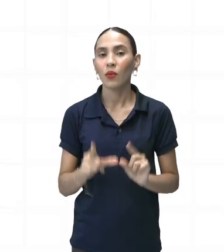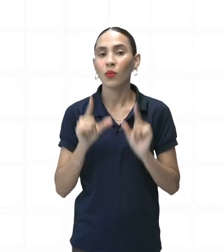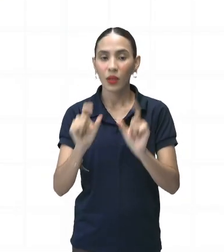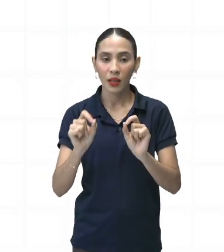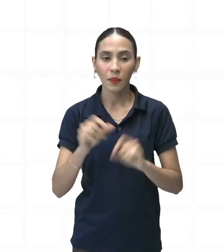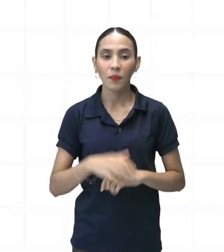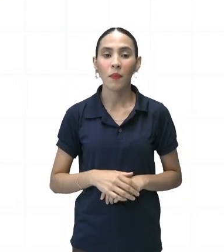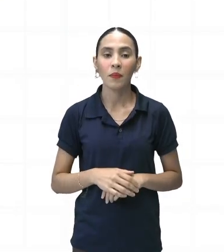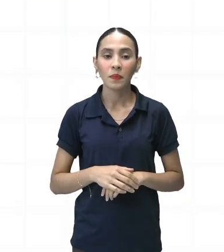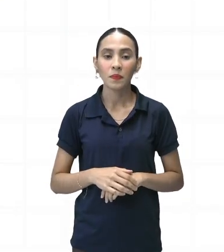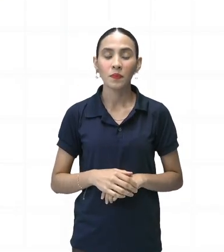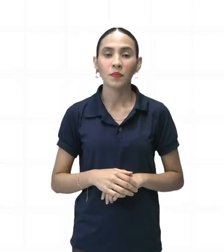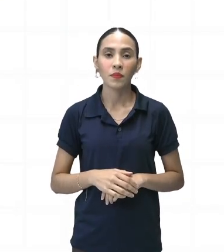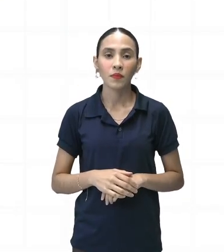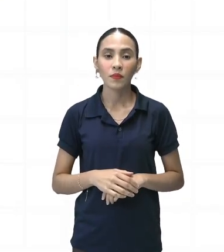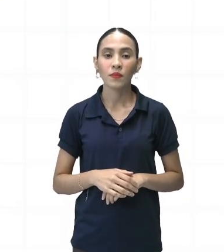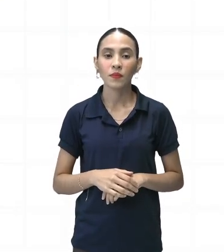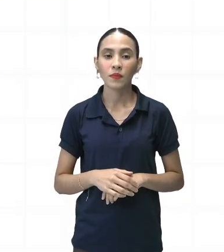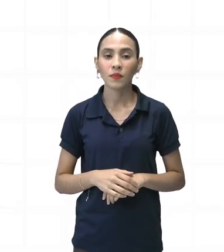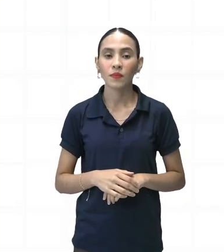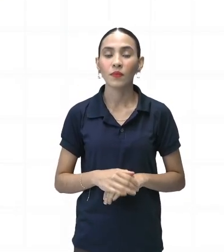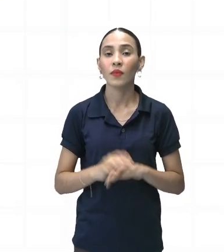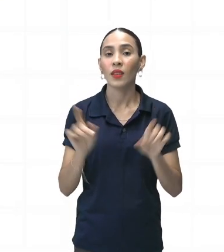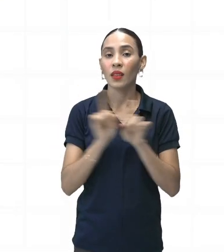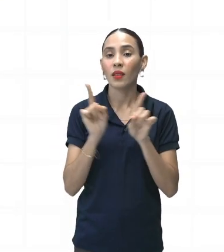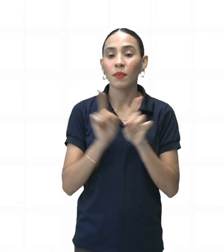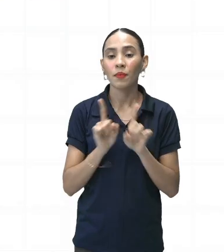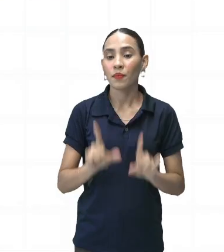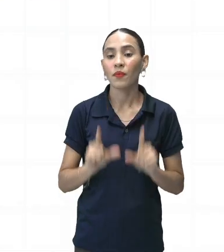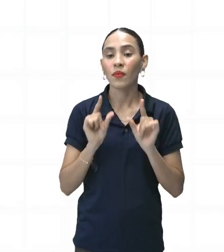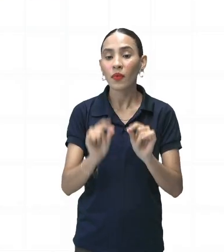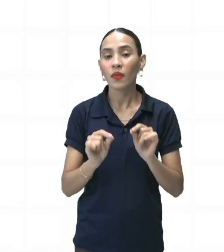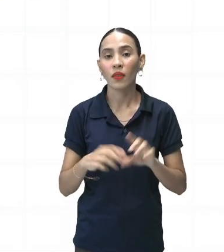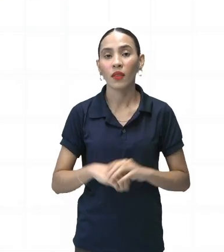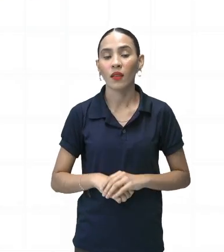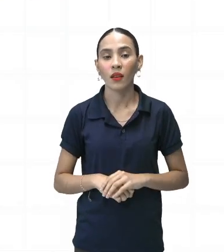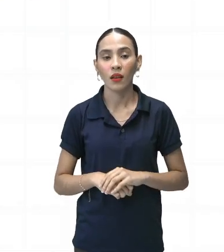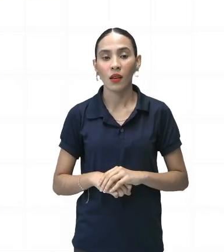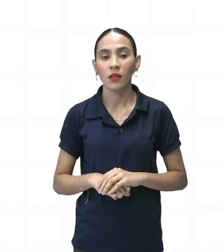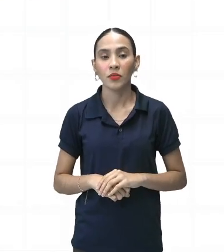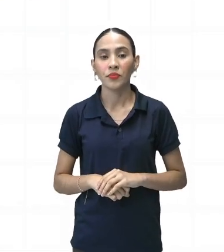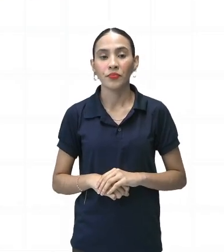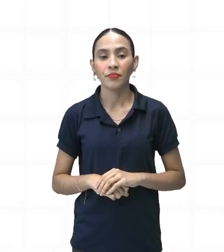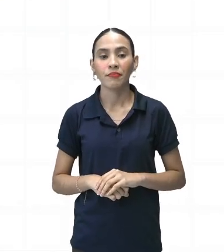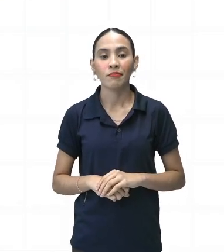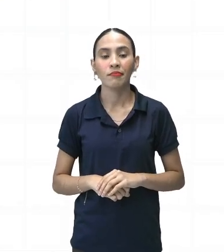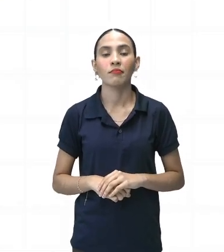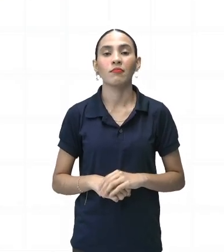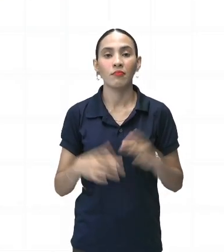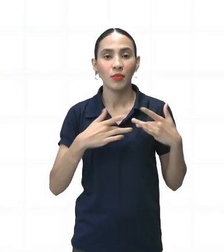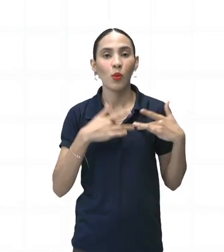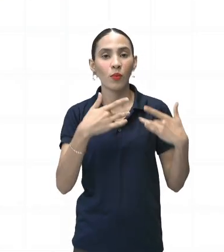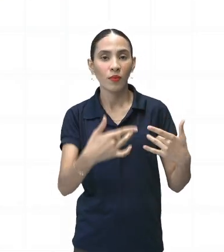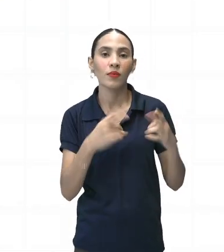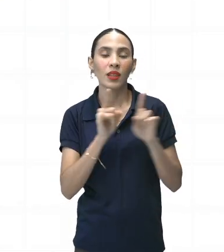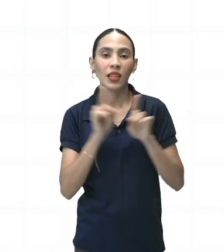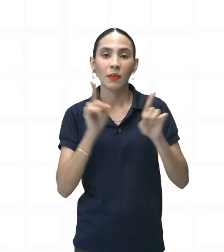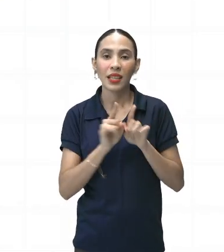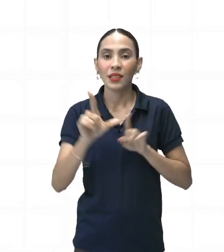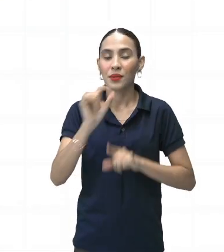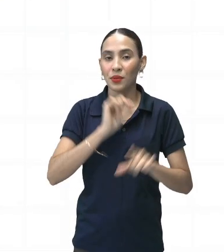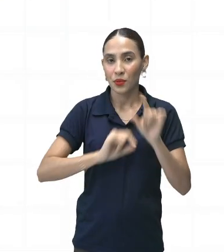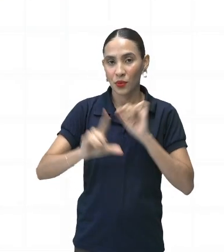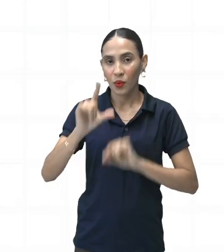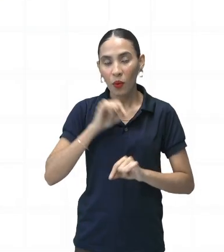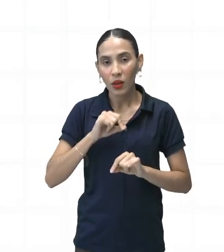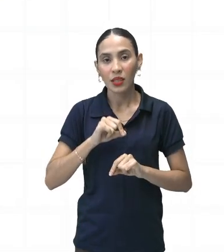forma, lastro, vai dar, de certa forma, uma solidez para as